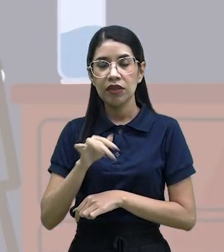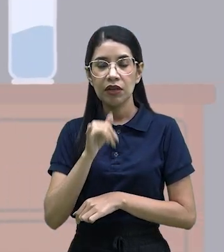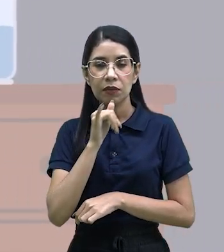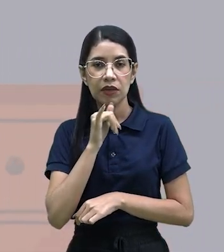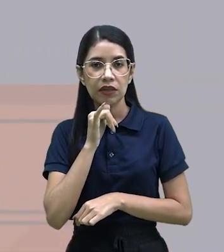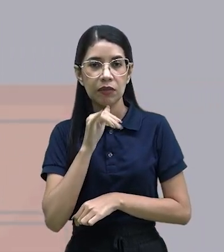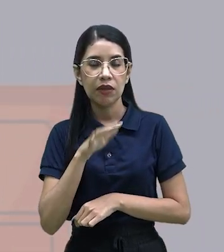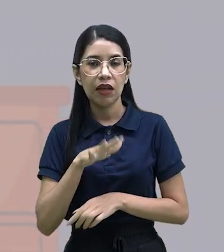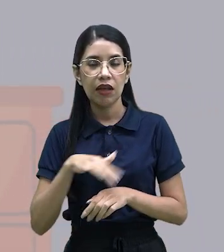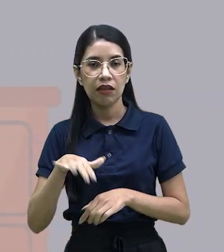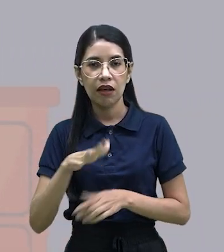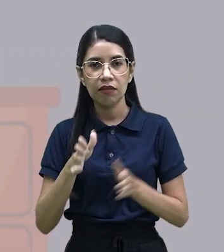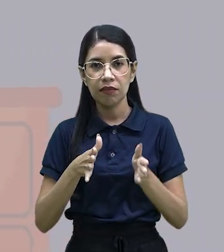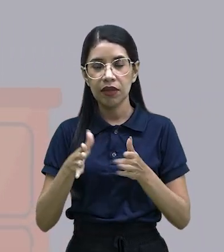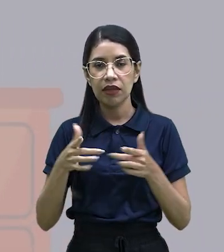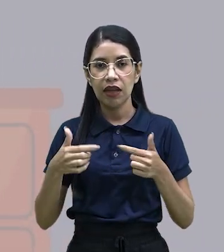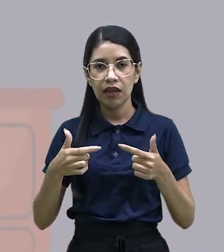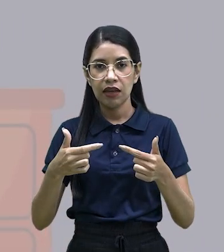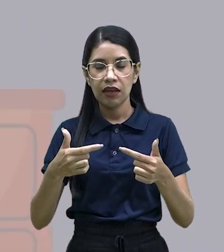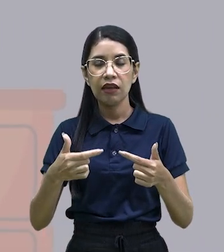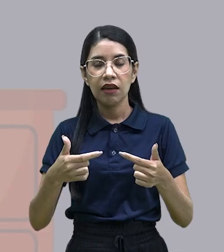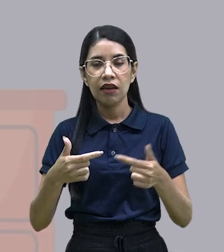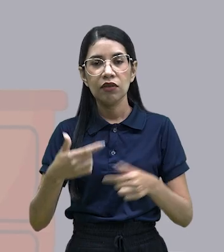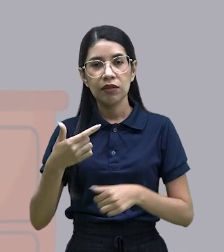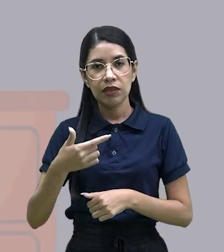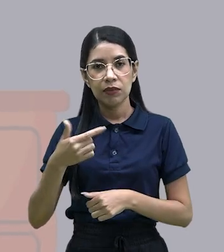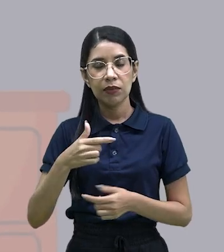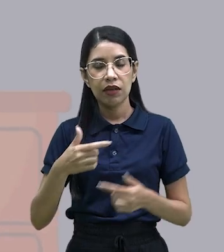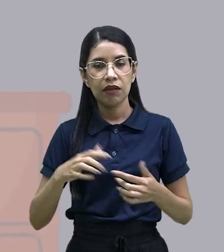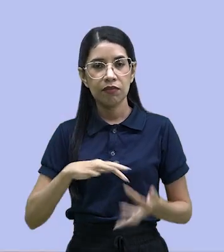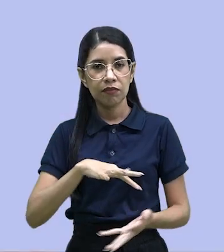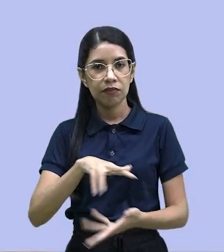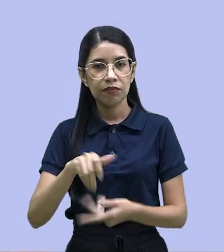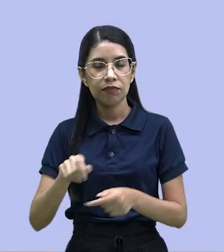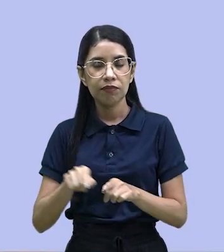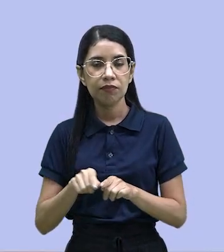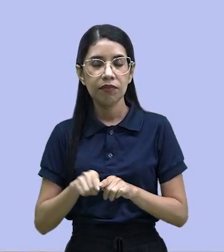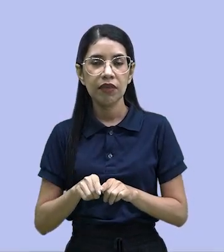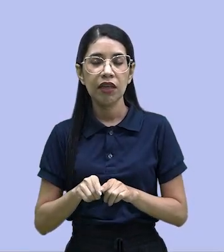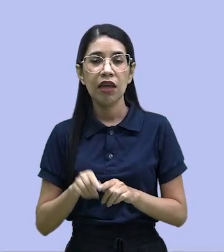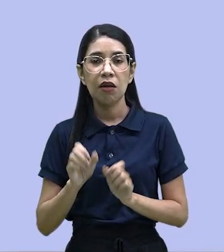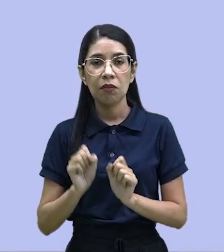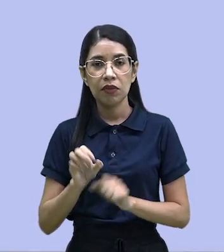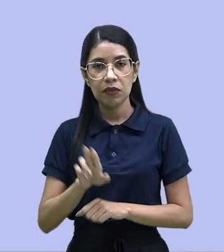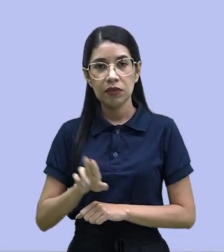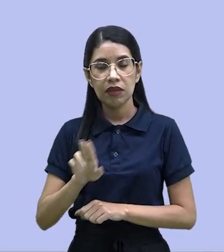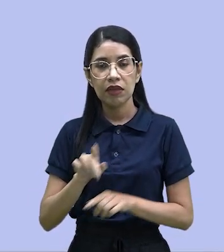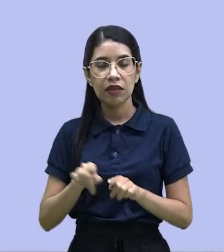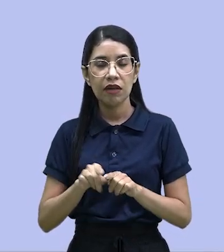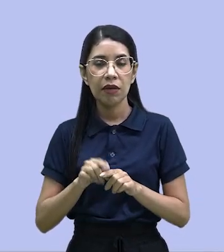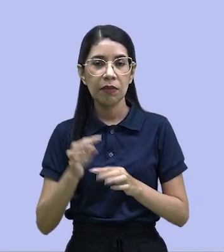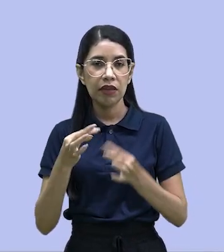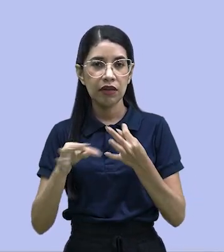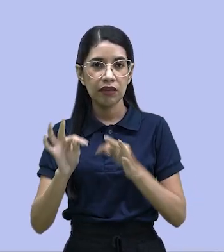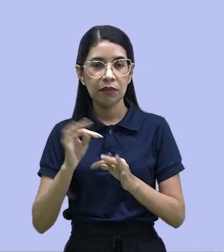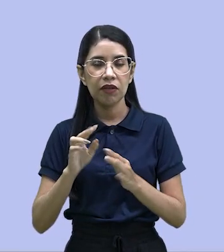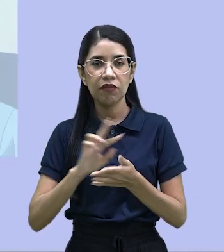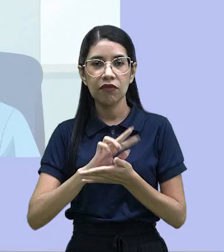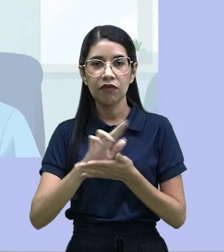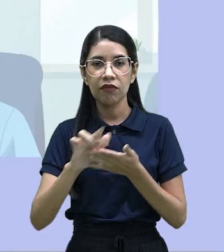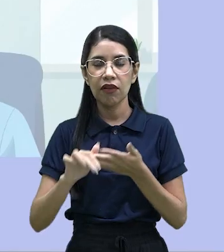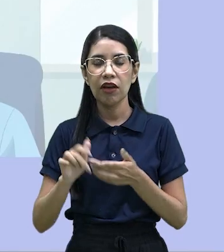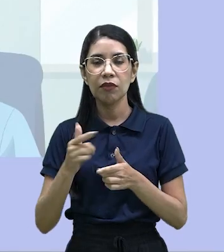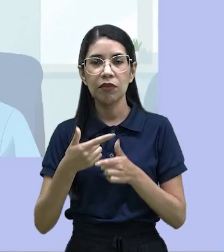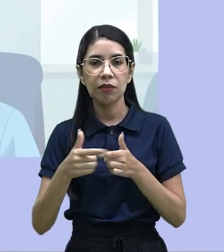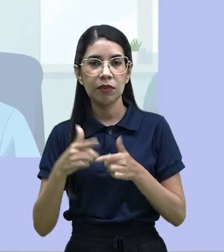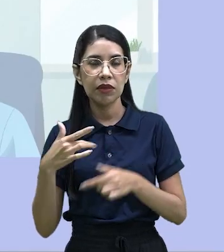exemplo, para tratar soldados feridos na Segunda Guerra Mundial. A penicilina pode ser usada no tratamento de vários problemas de